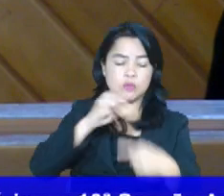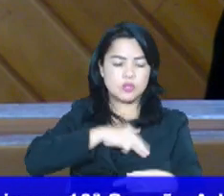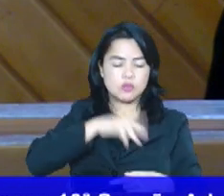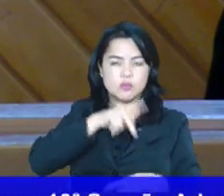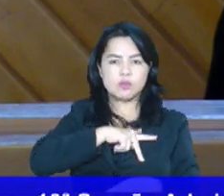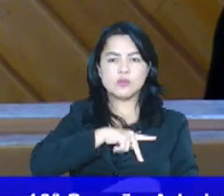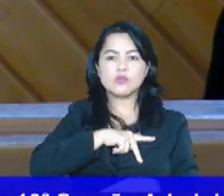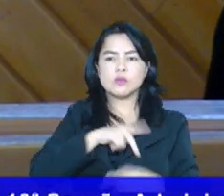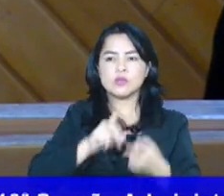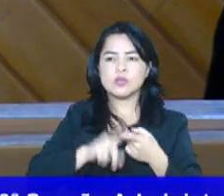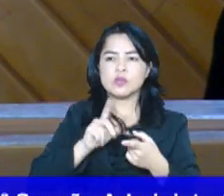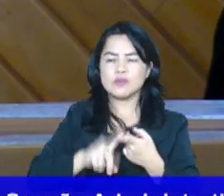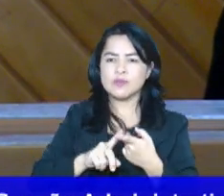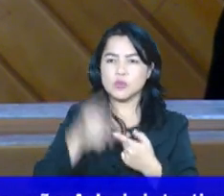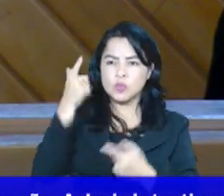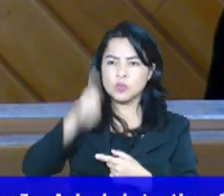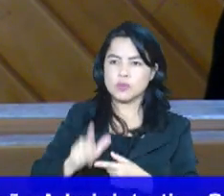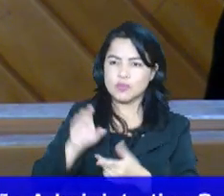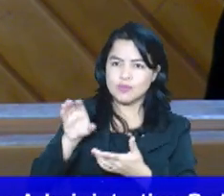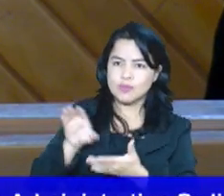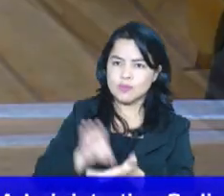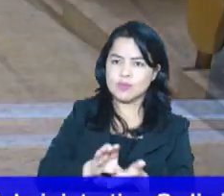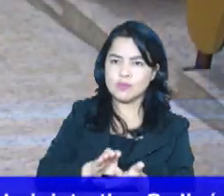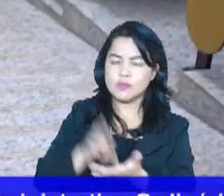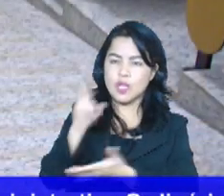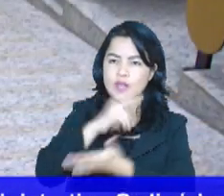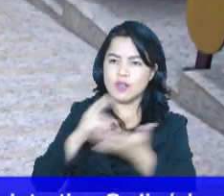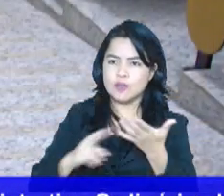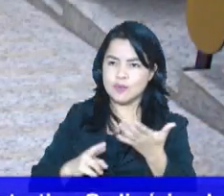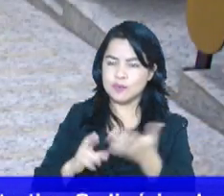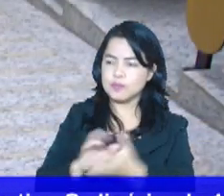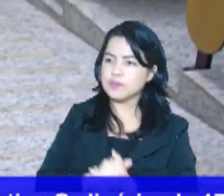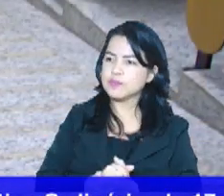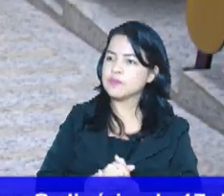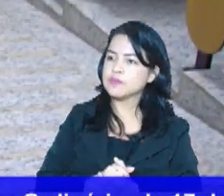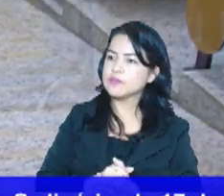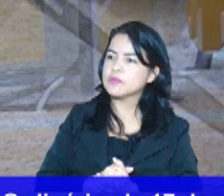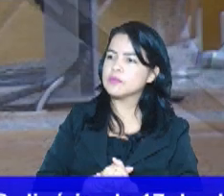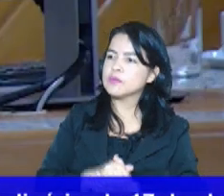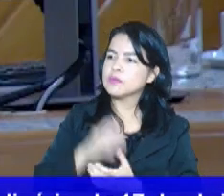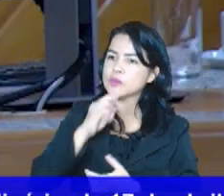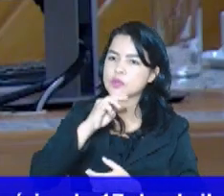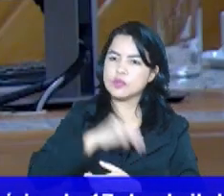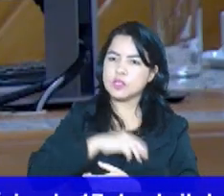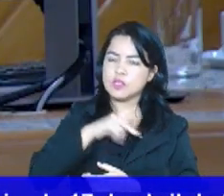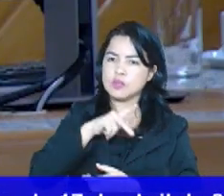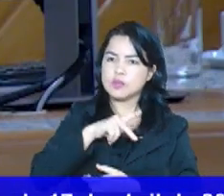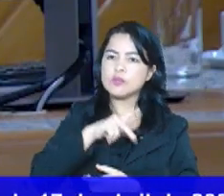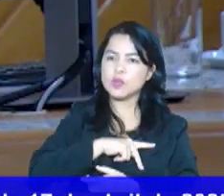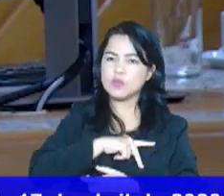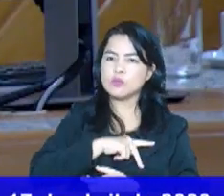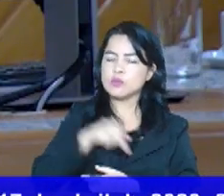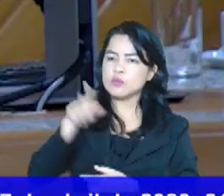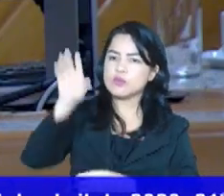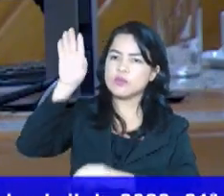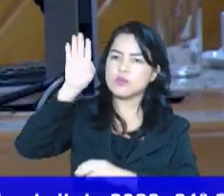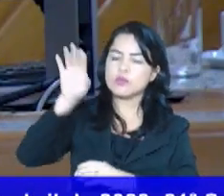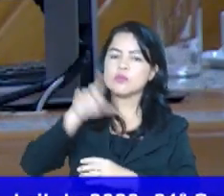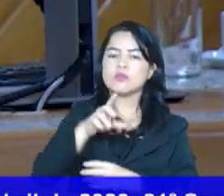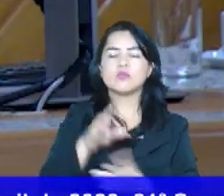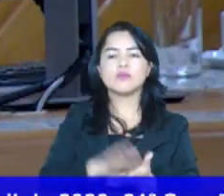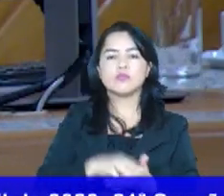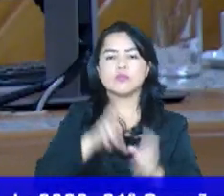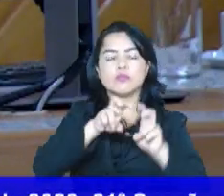pela aprovação das contas com ressalvas. É o relatório. É, o Ministério Público. Excelentíssimo presidente, excelentíssima